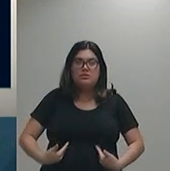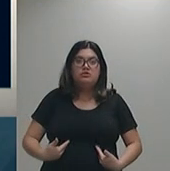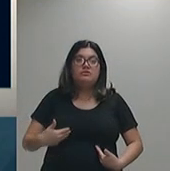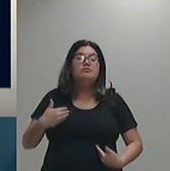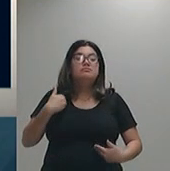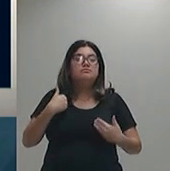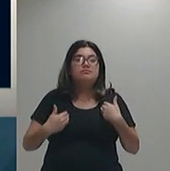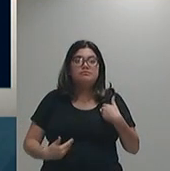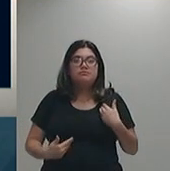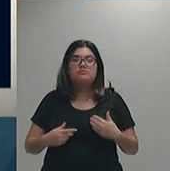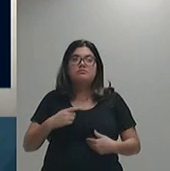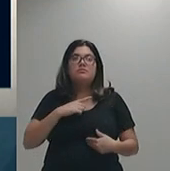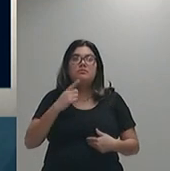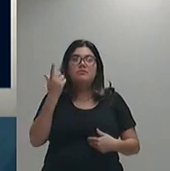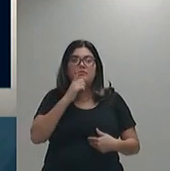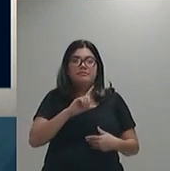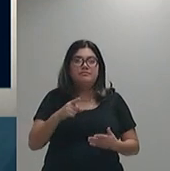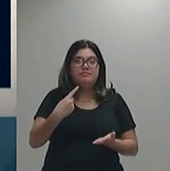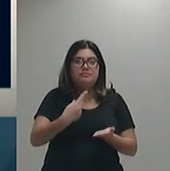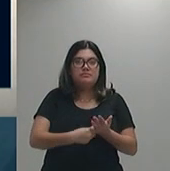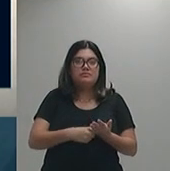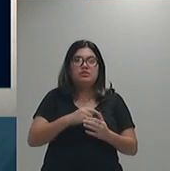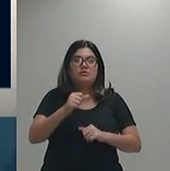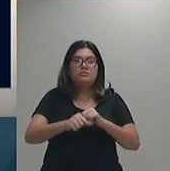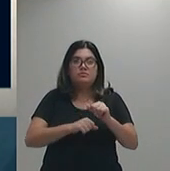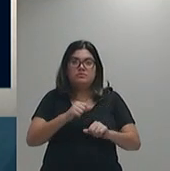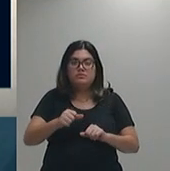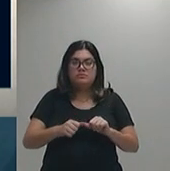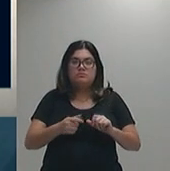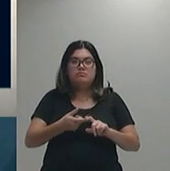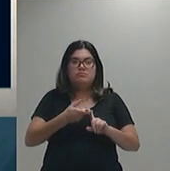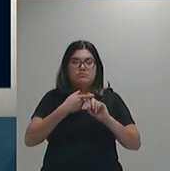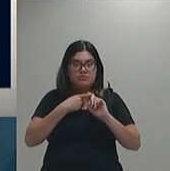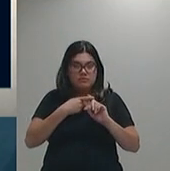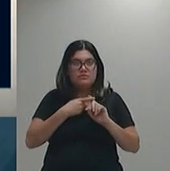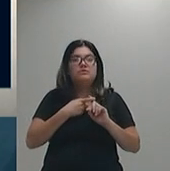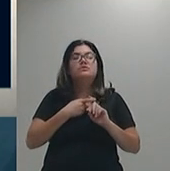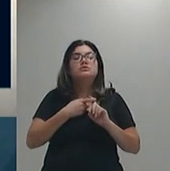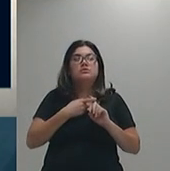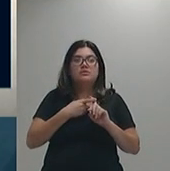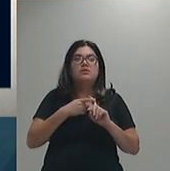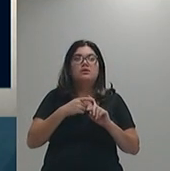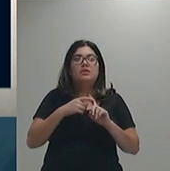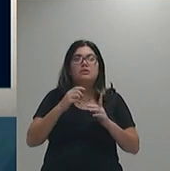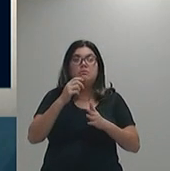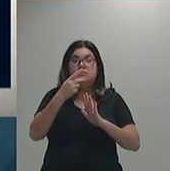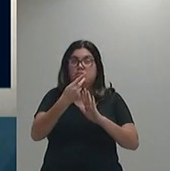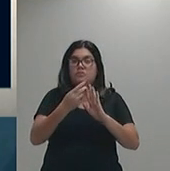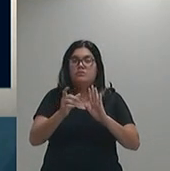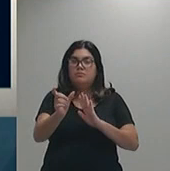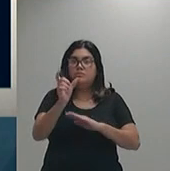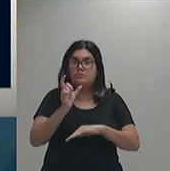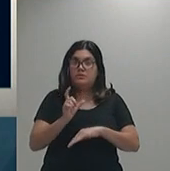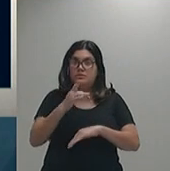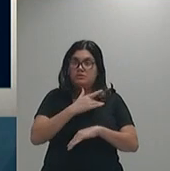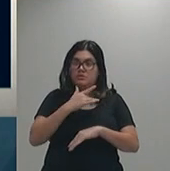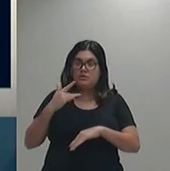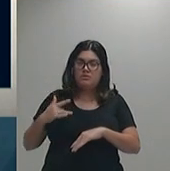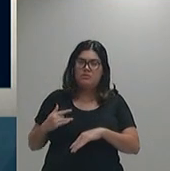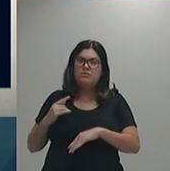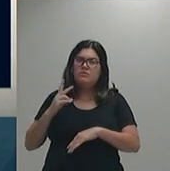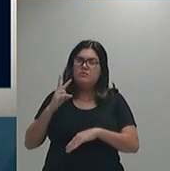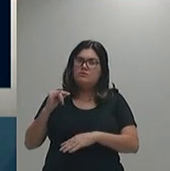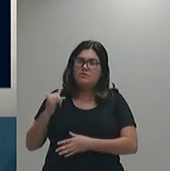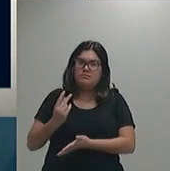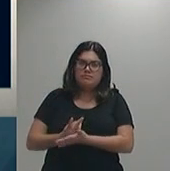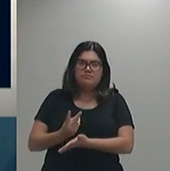à suspensão de cobertura ou a rescisão unilateral do plano de saúde prevalecerá independentemente do